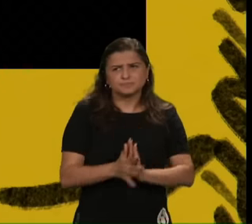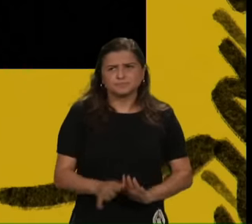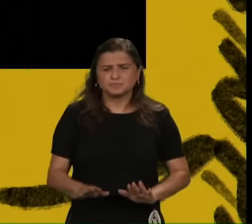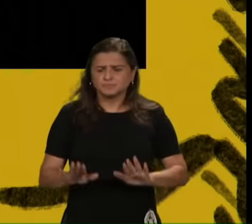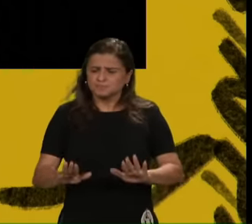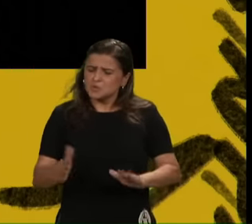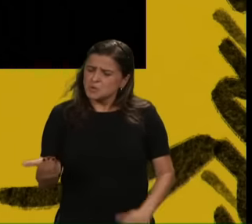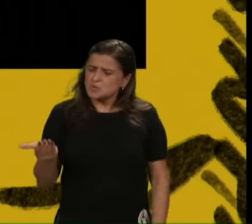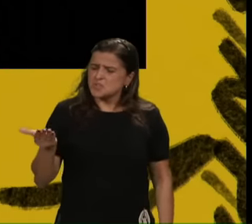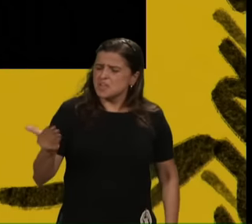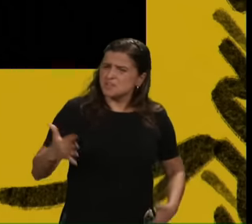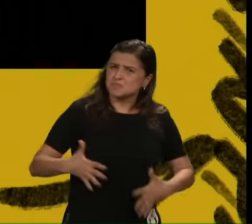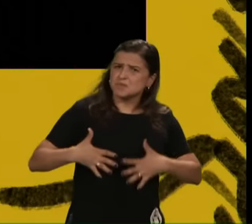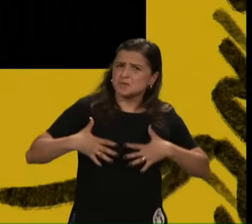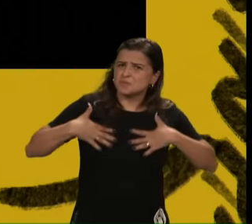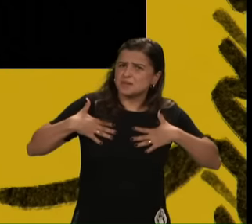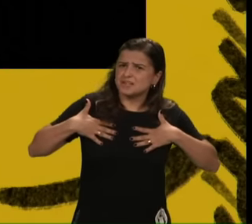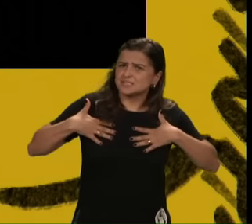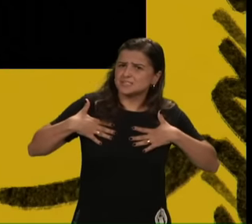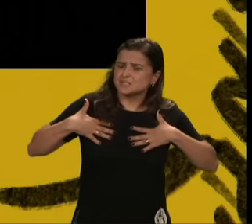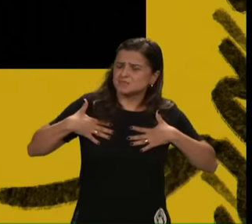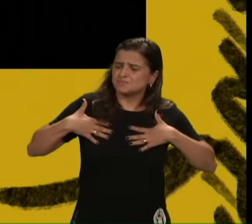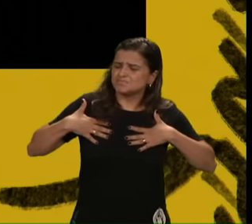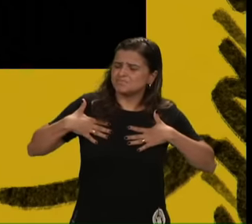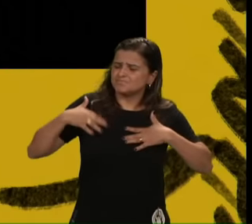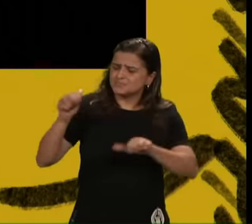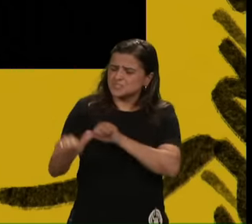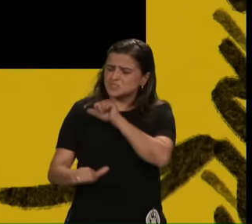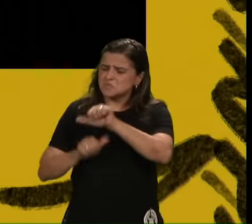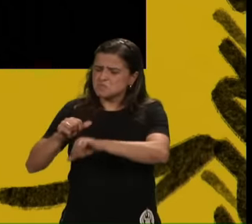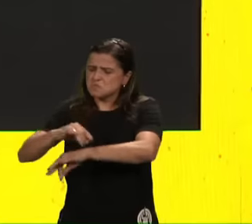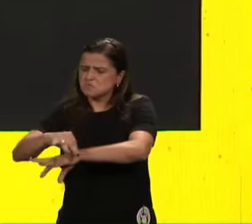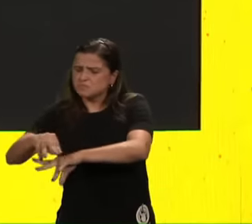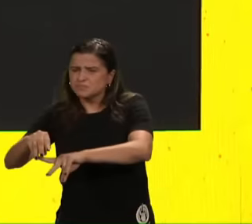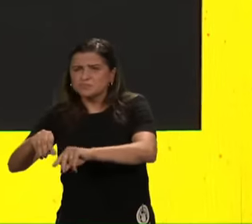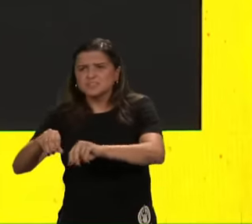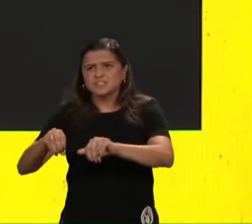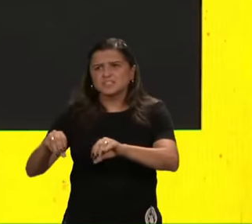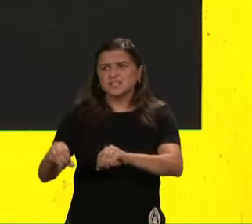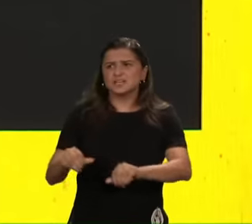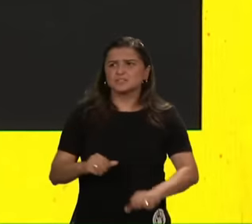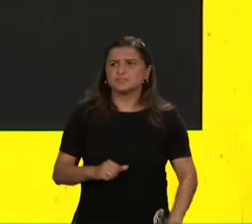meu prazer tornou-se em deserto.